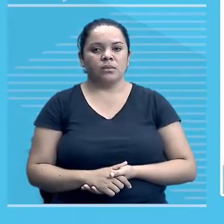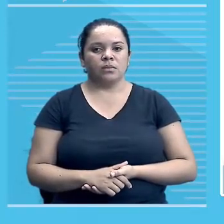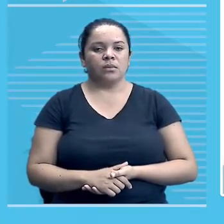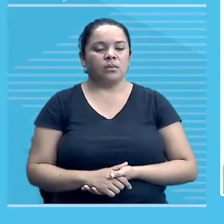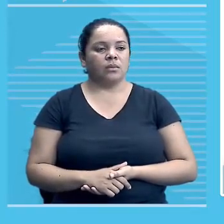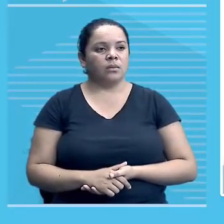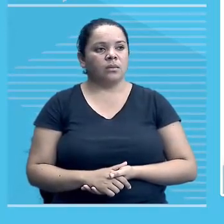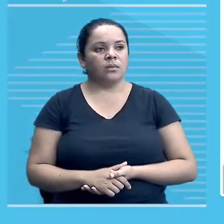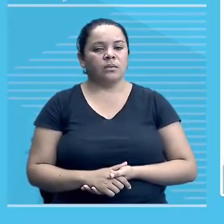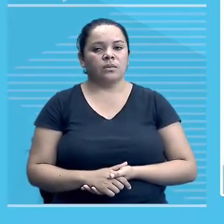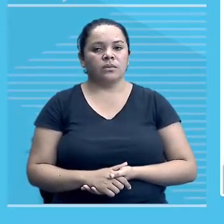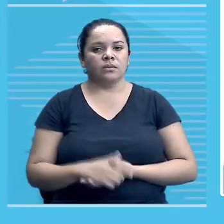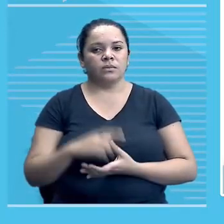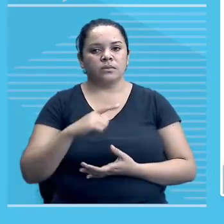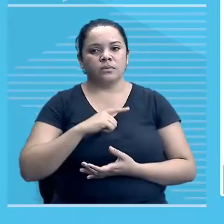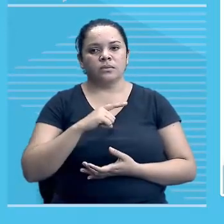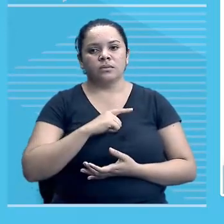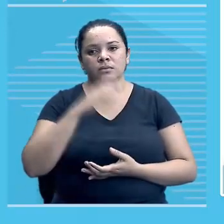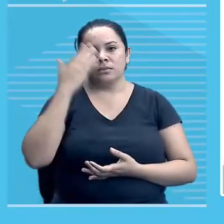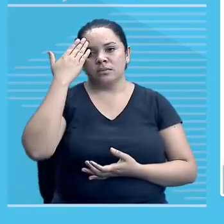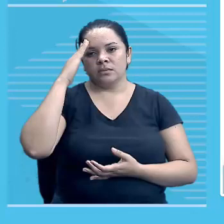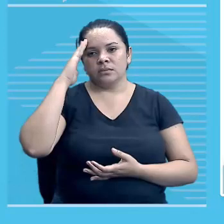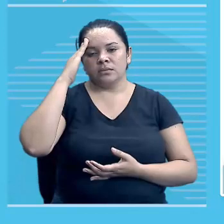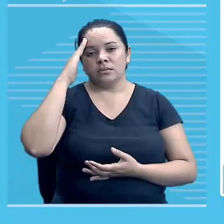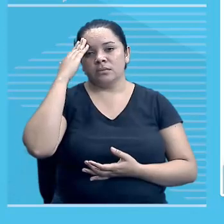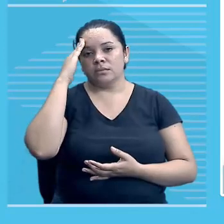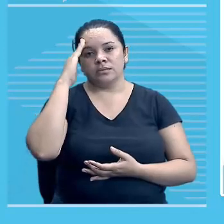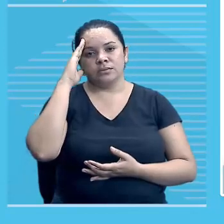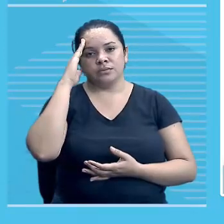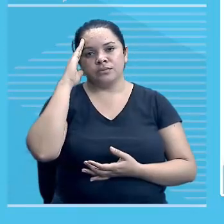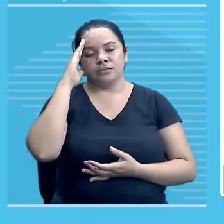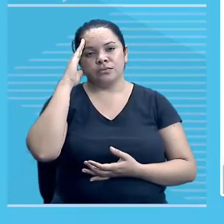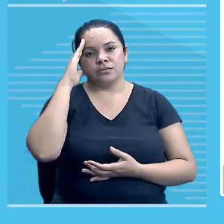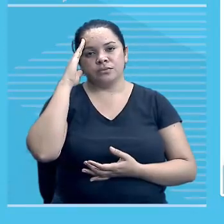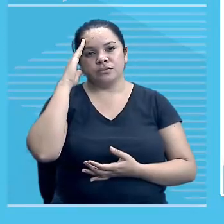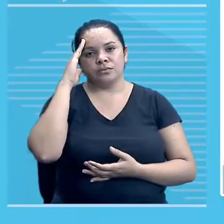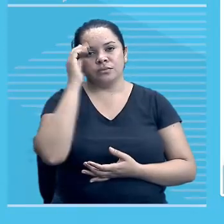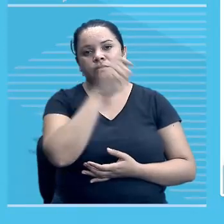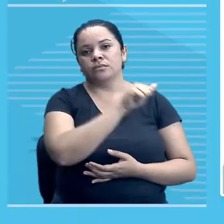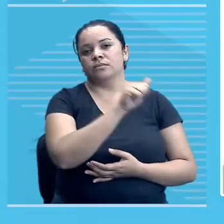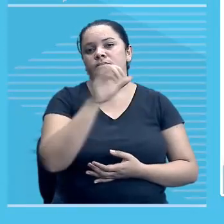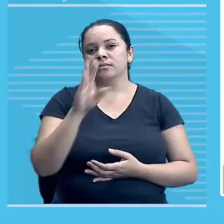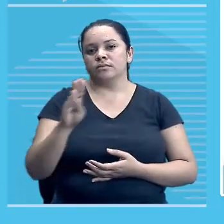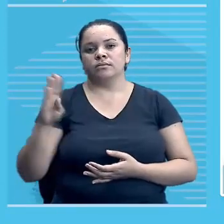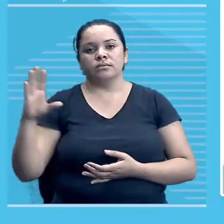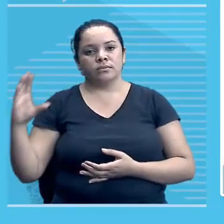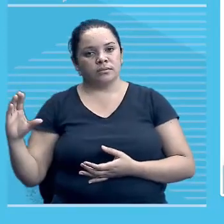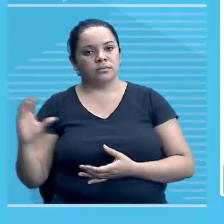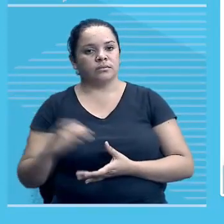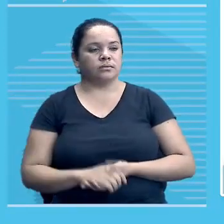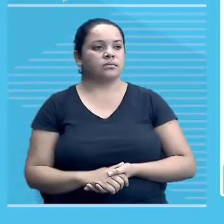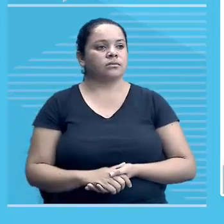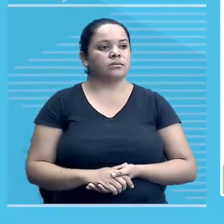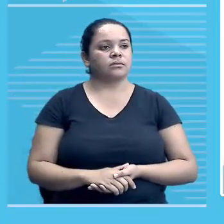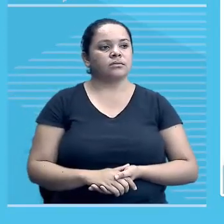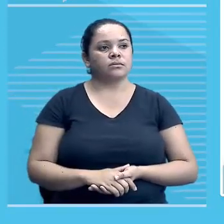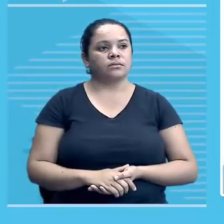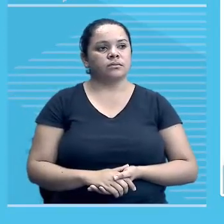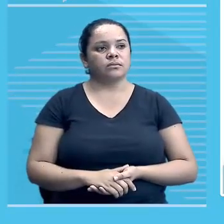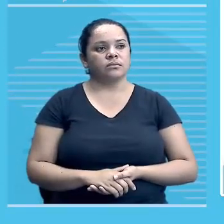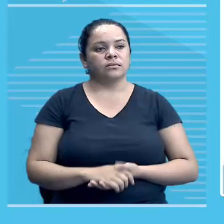Nós temos que saber quem são esses coeficientes, o a, o b e o c, para a gente poder